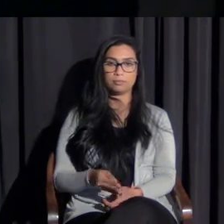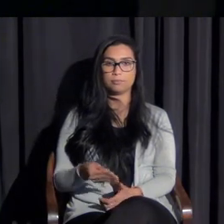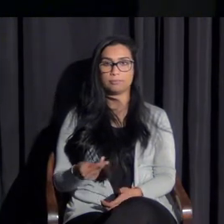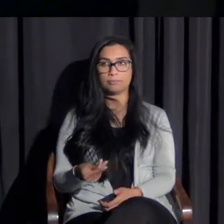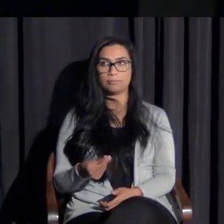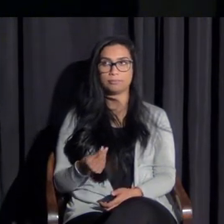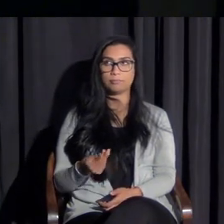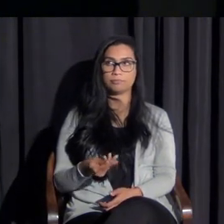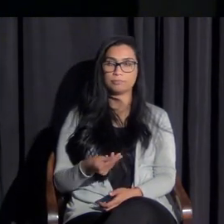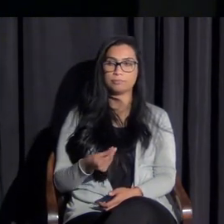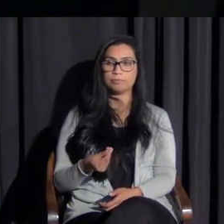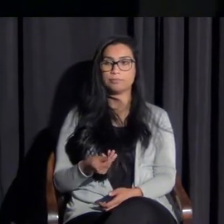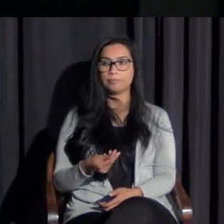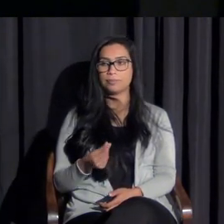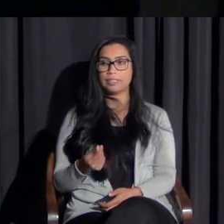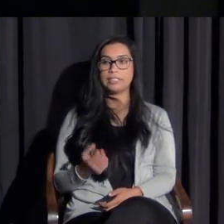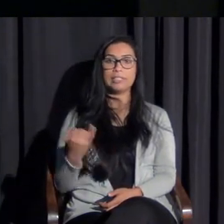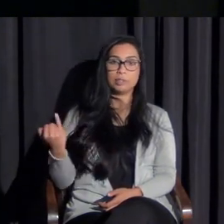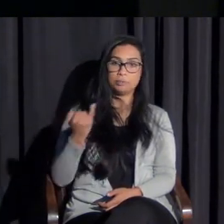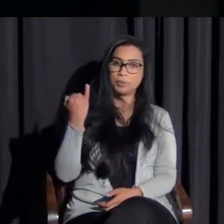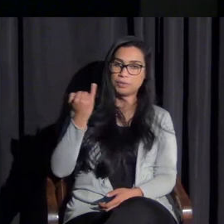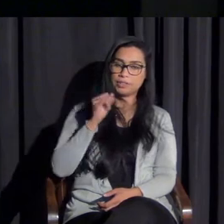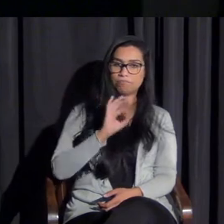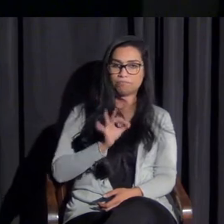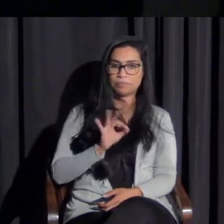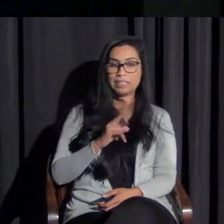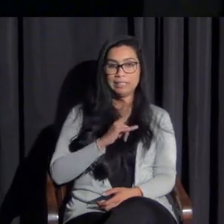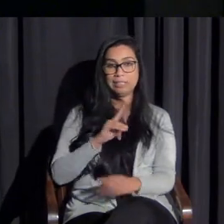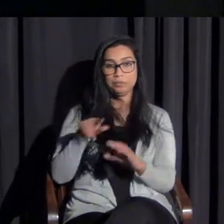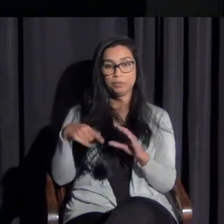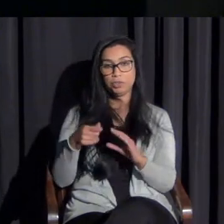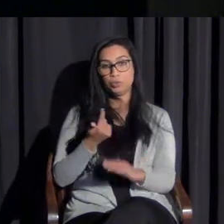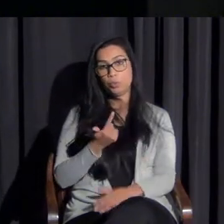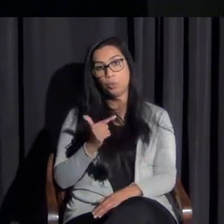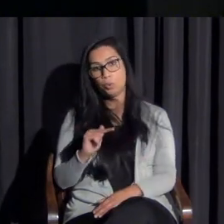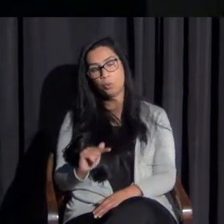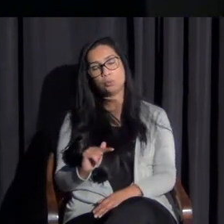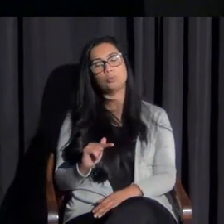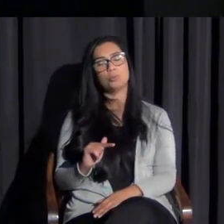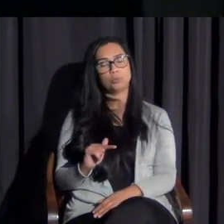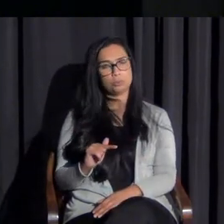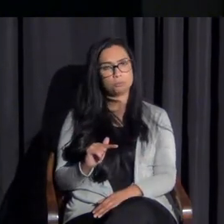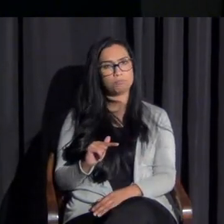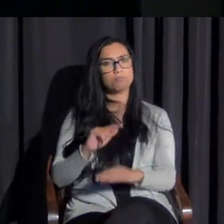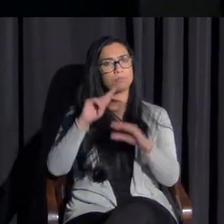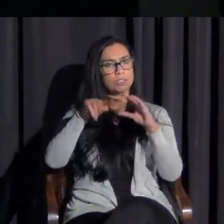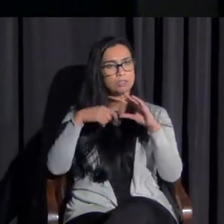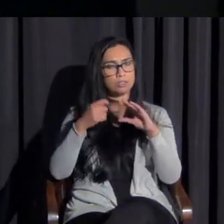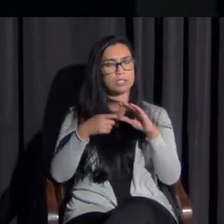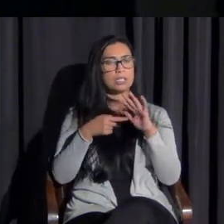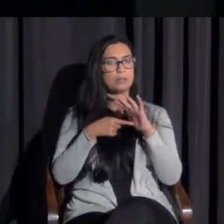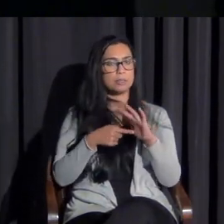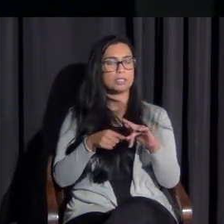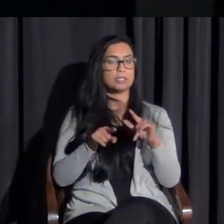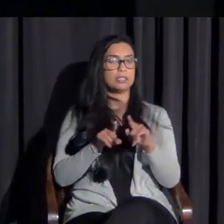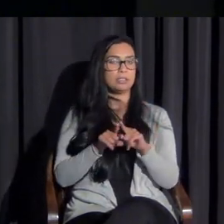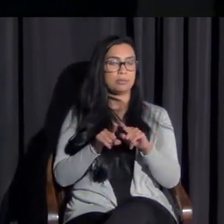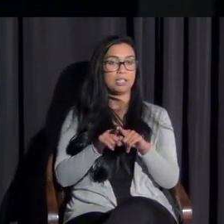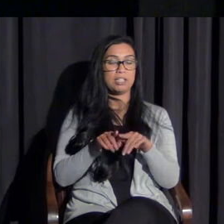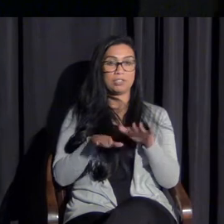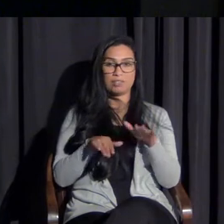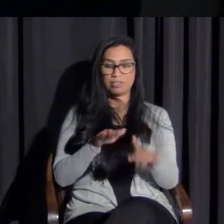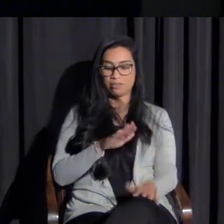é importante, né? E existem também outros vídeos, documentários que vão mostrando também isso, por exemplo, as crianças, muitas vezes,